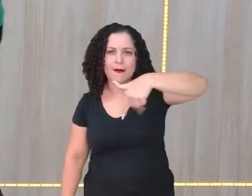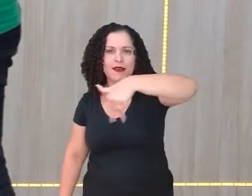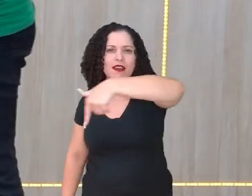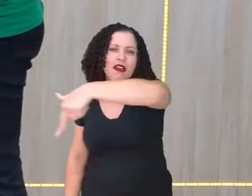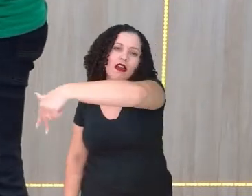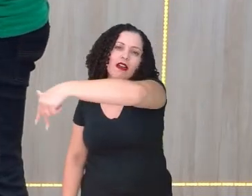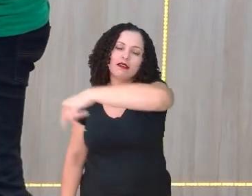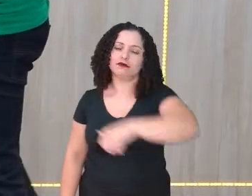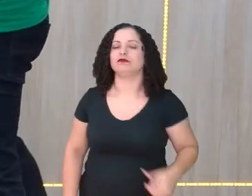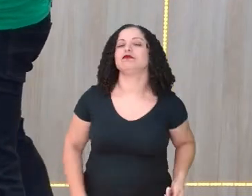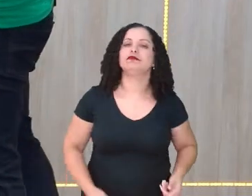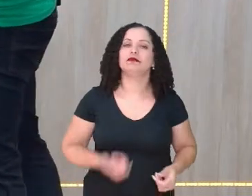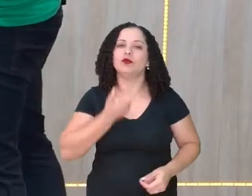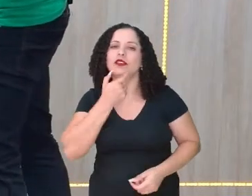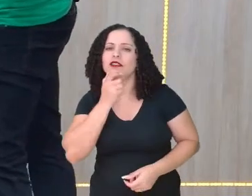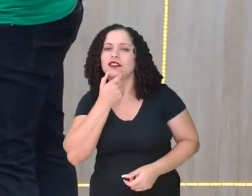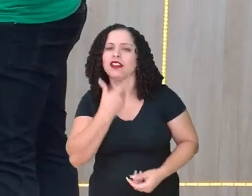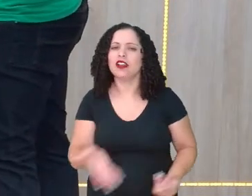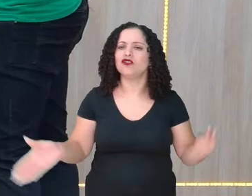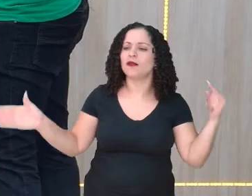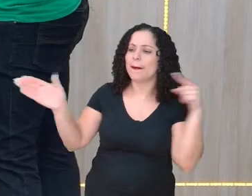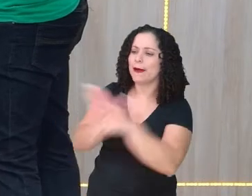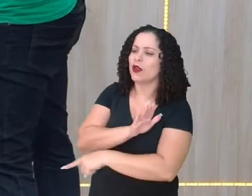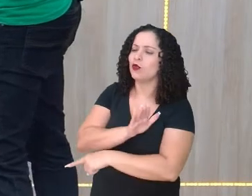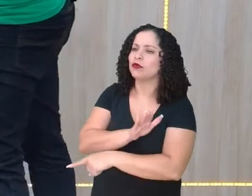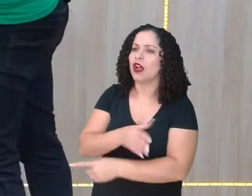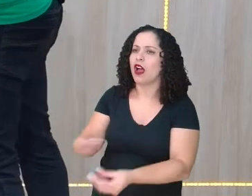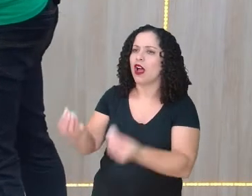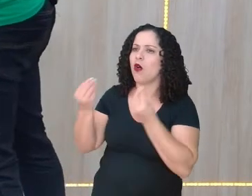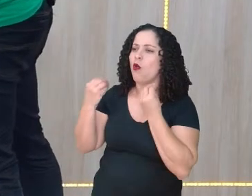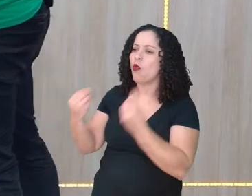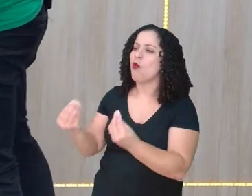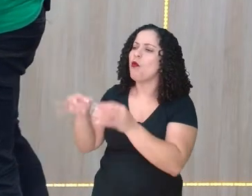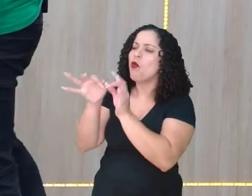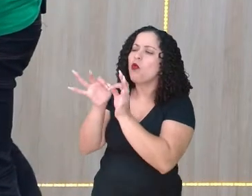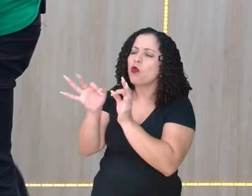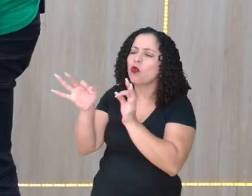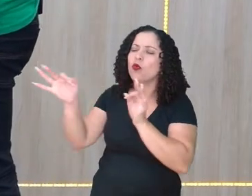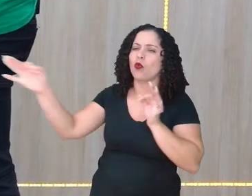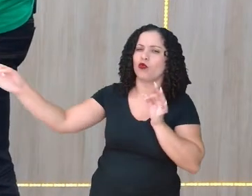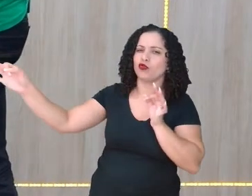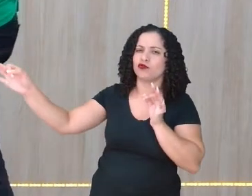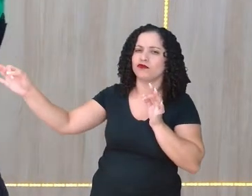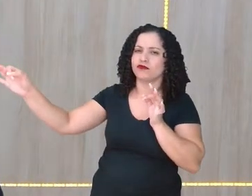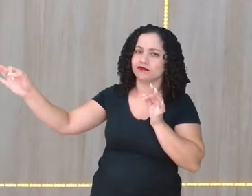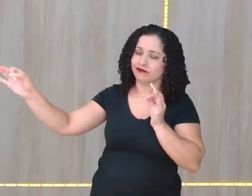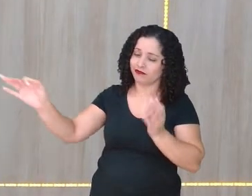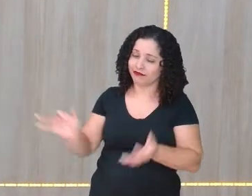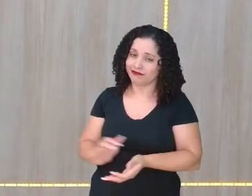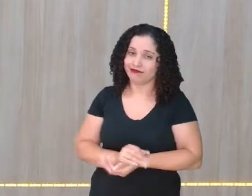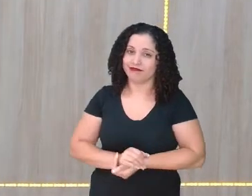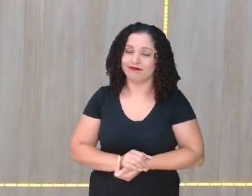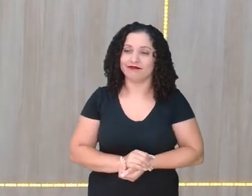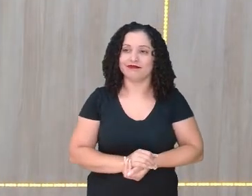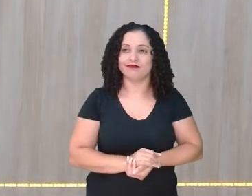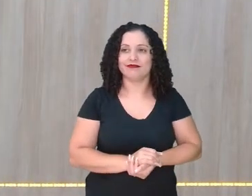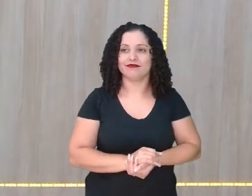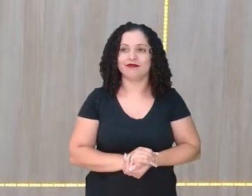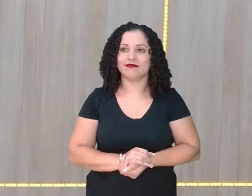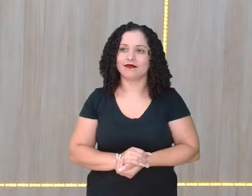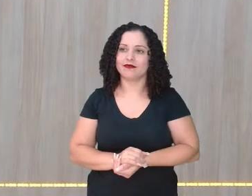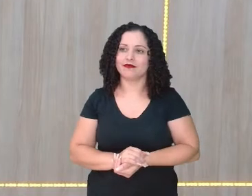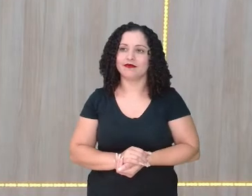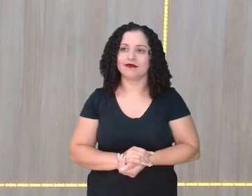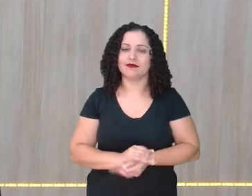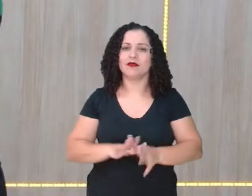aí, ó, no inglês se perguntaria, how far? Quão distante? How far is Boston from New